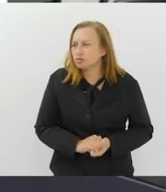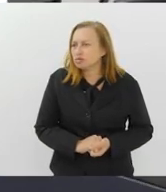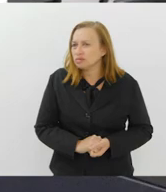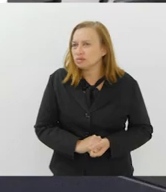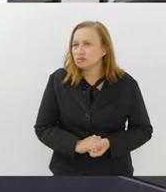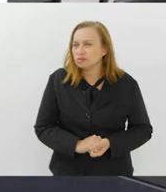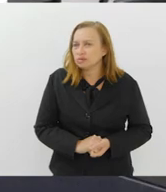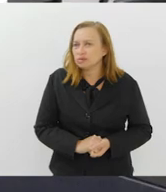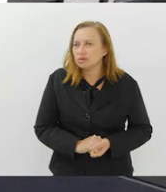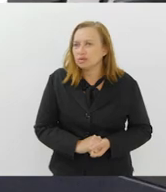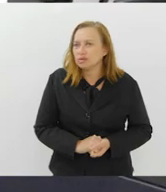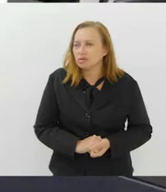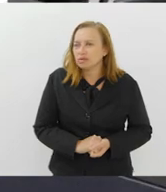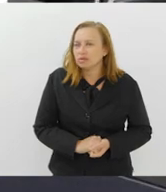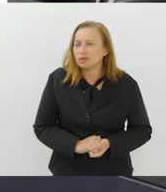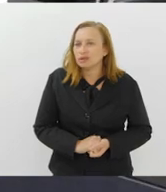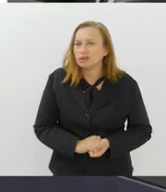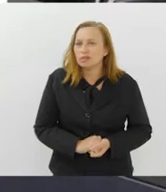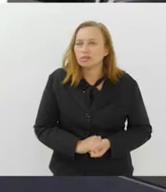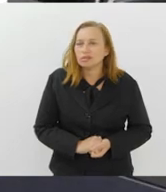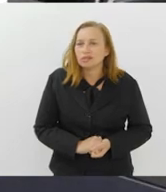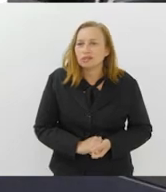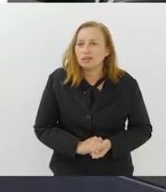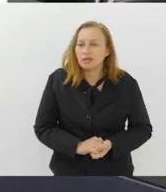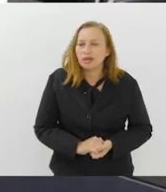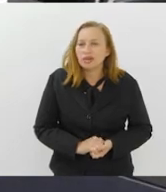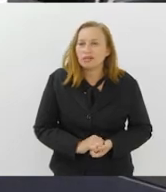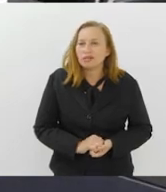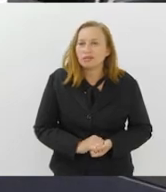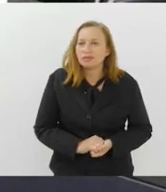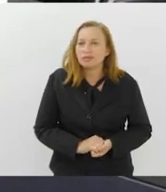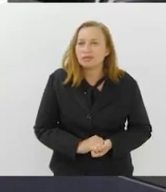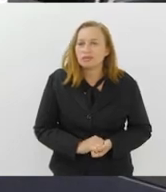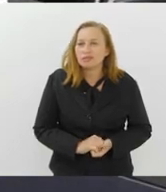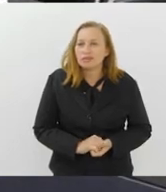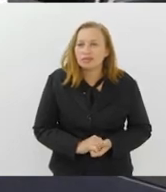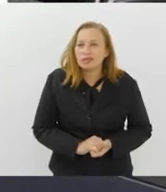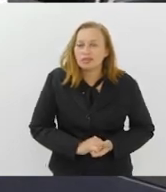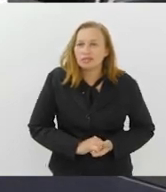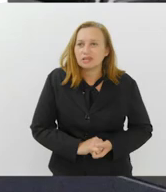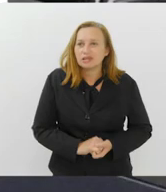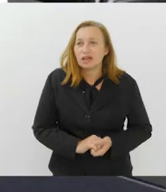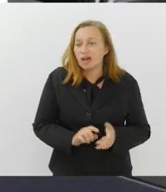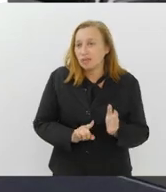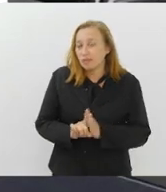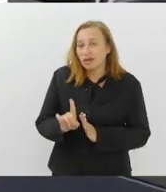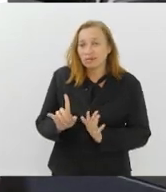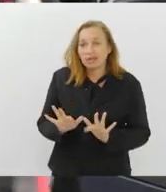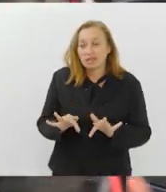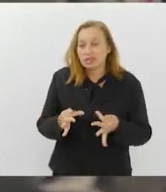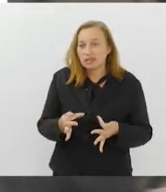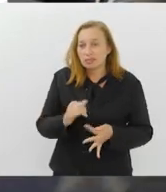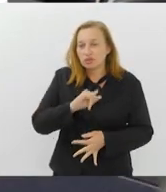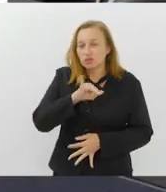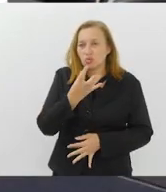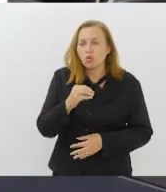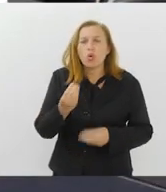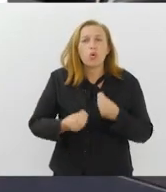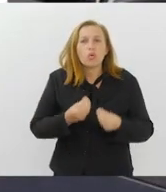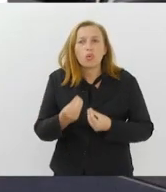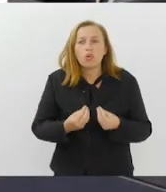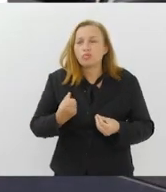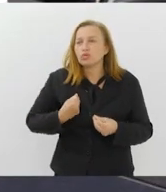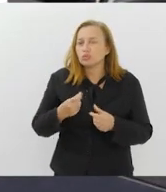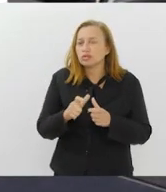Não, mas, doutora, tem como responder isso? Porque a pergunta do Júlio é simples. Como é que aumentou tanto as